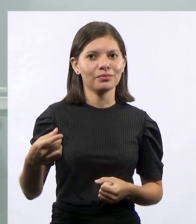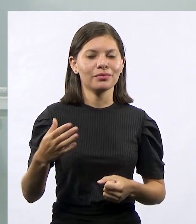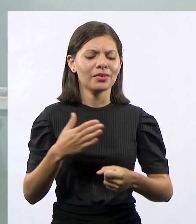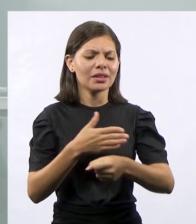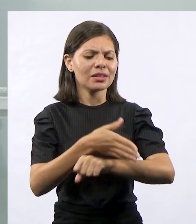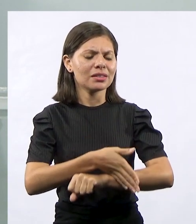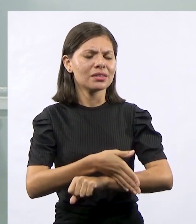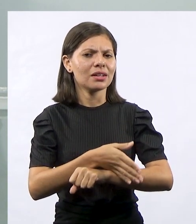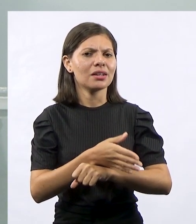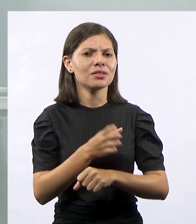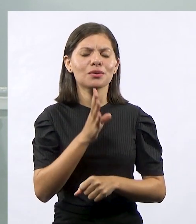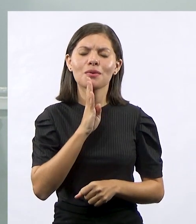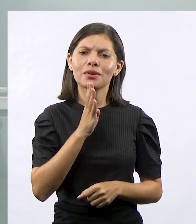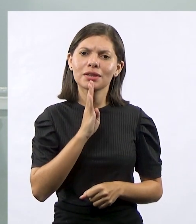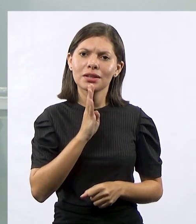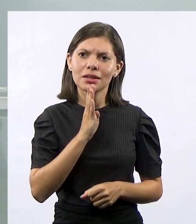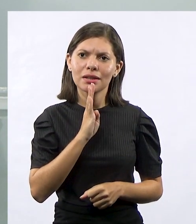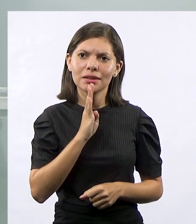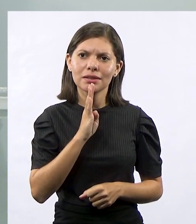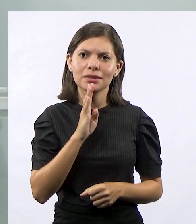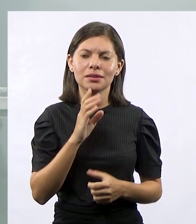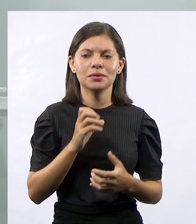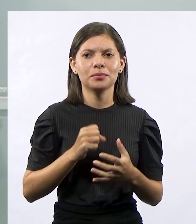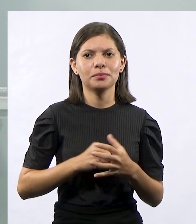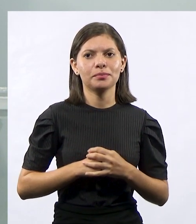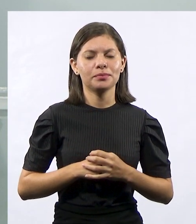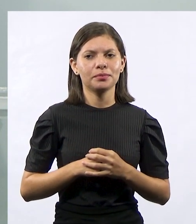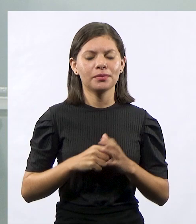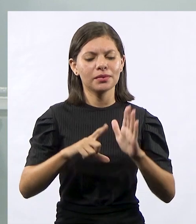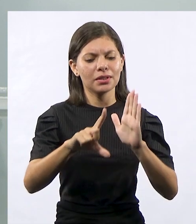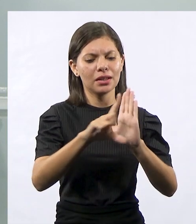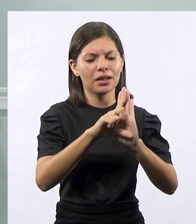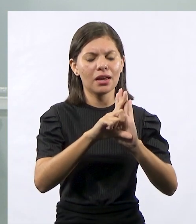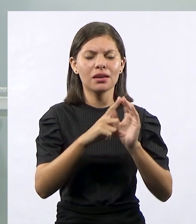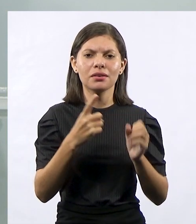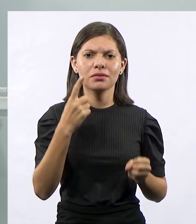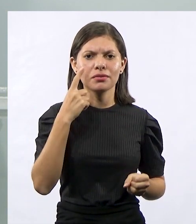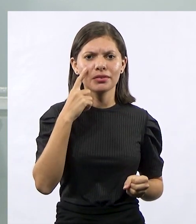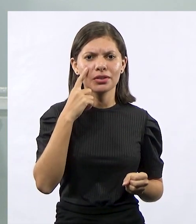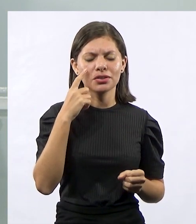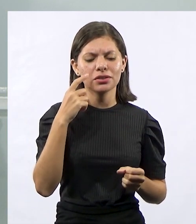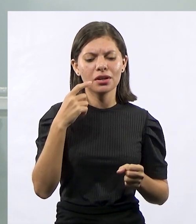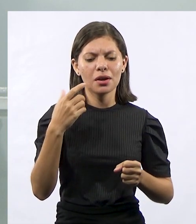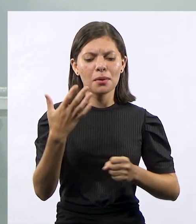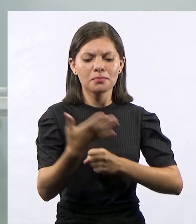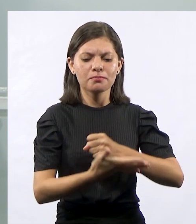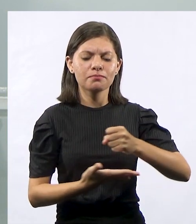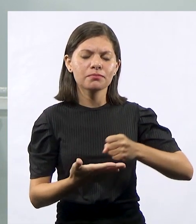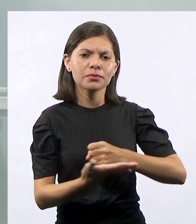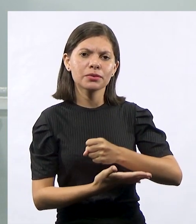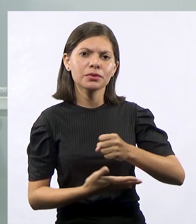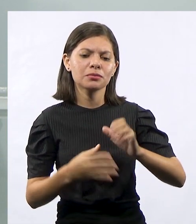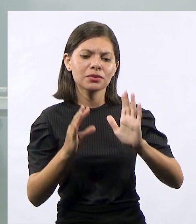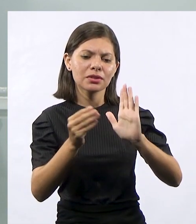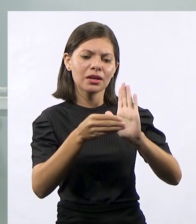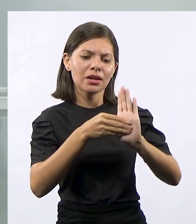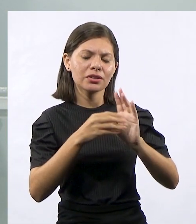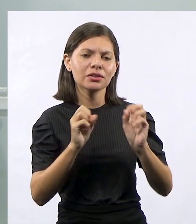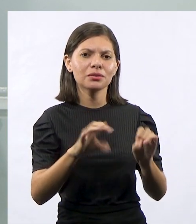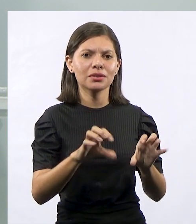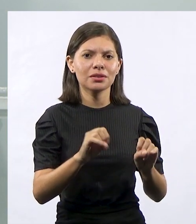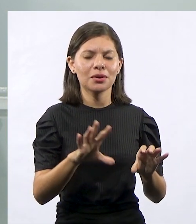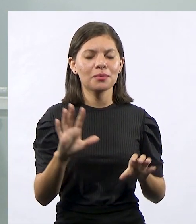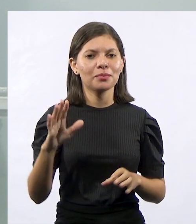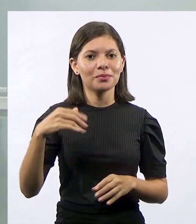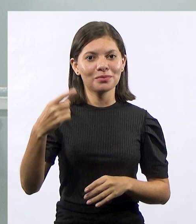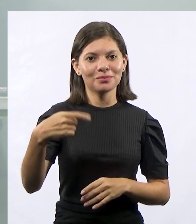Então, acesse a LDB, conheça a 93, 94 de 96 e veja quais são os princípios que regem a